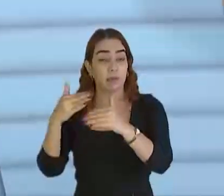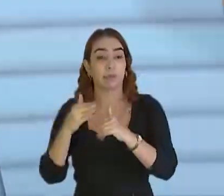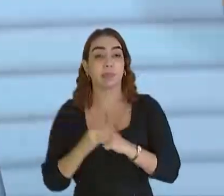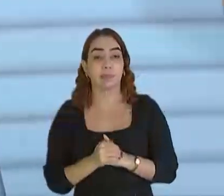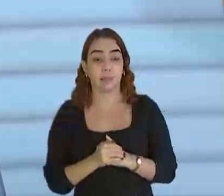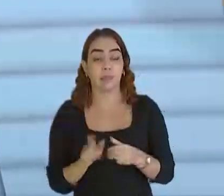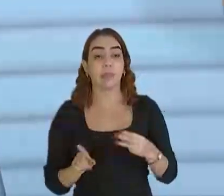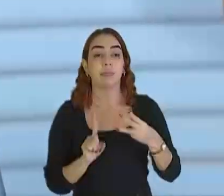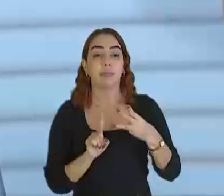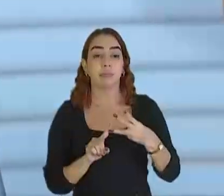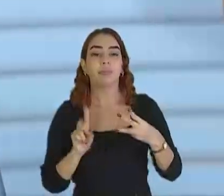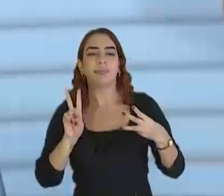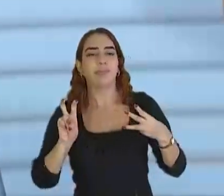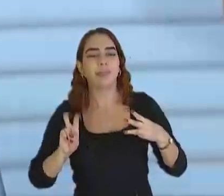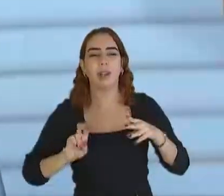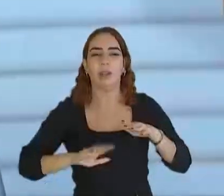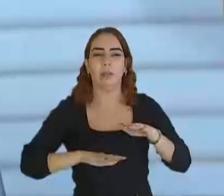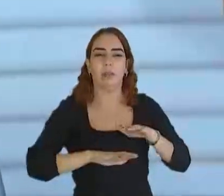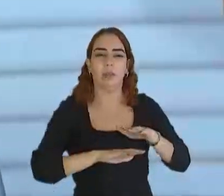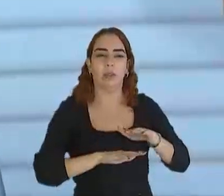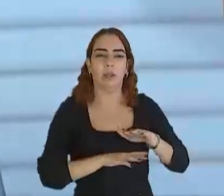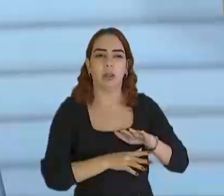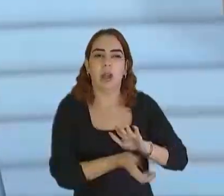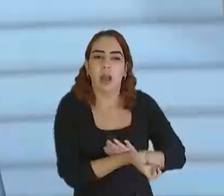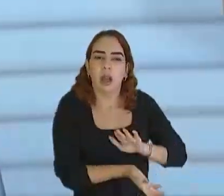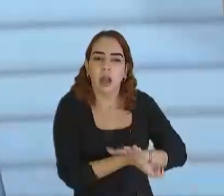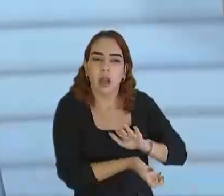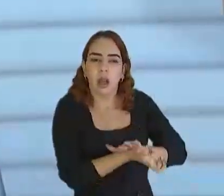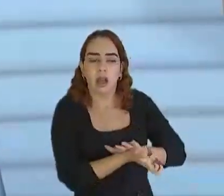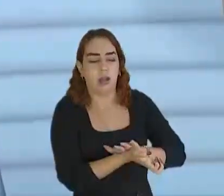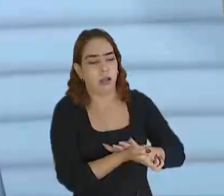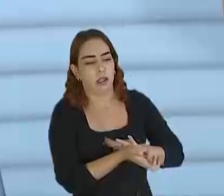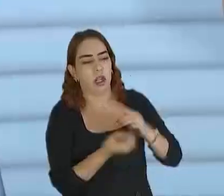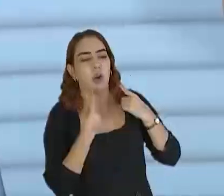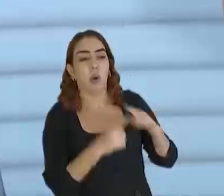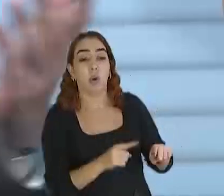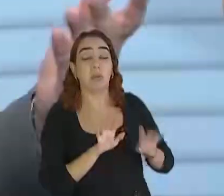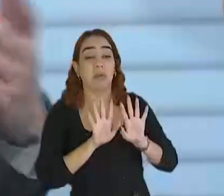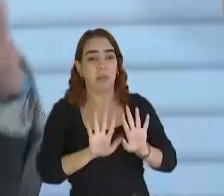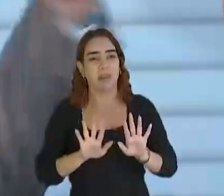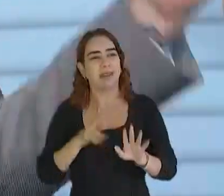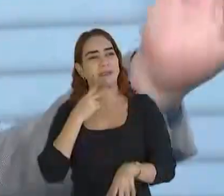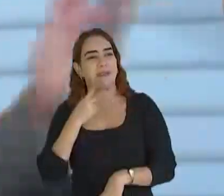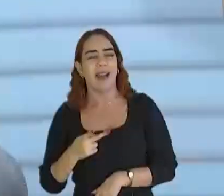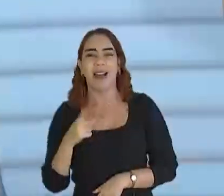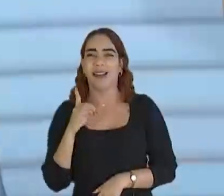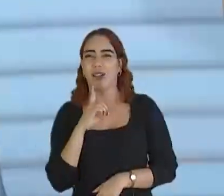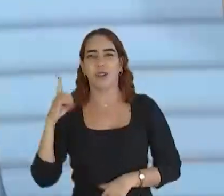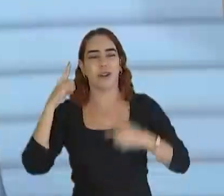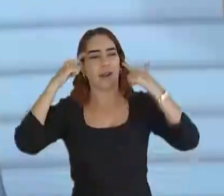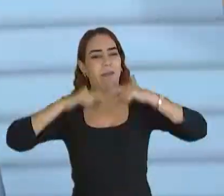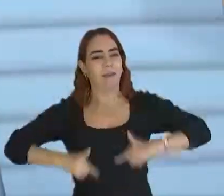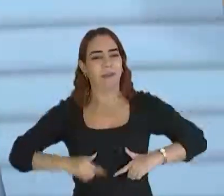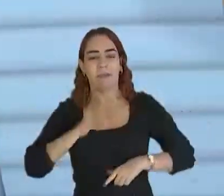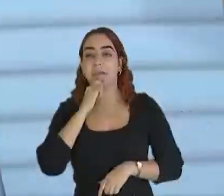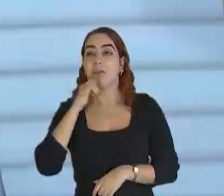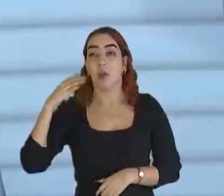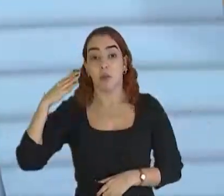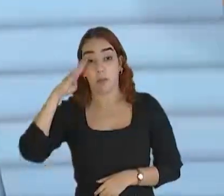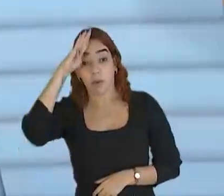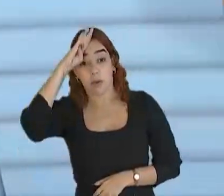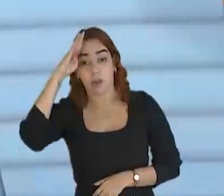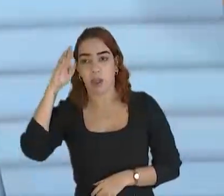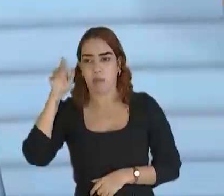de discussões de corrupção, porque ele se mostra, né, como os vestais da política, o que não são. Né, as joias do Bolsonaro dizem